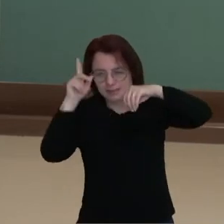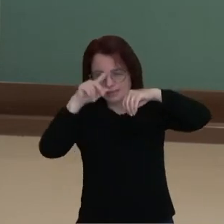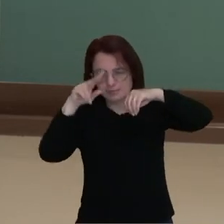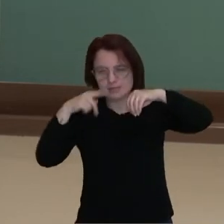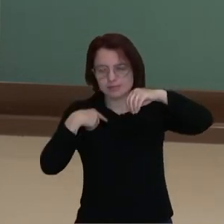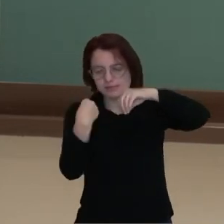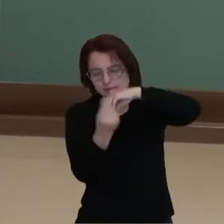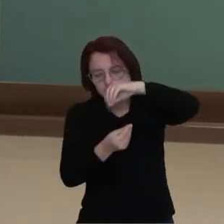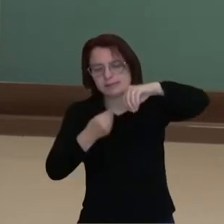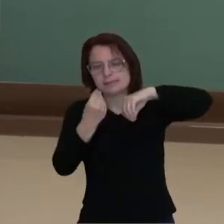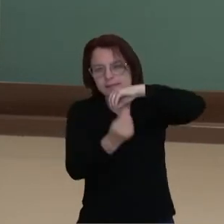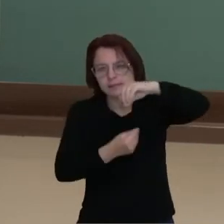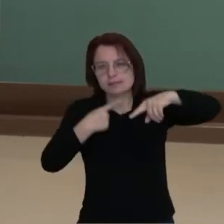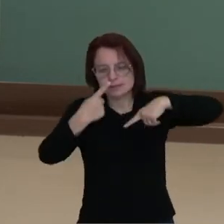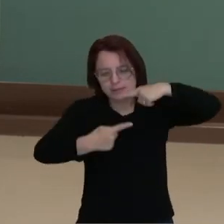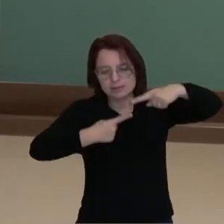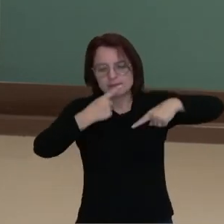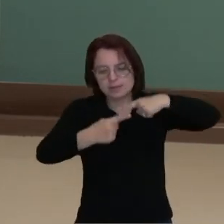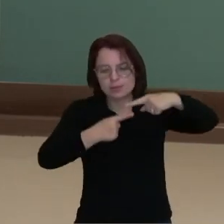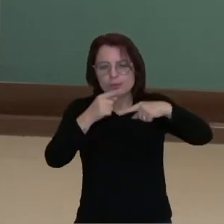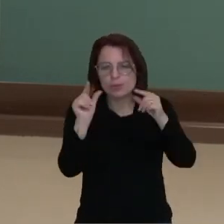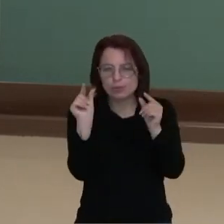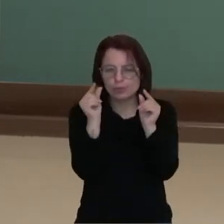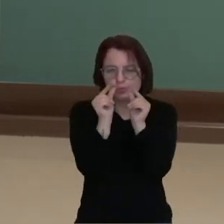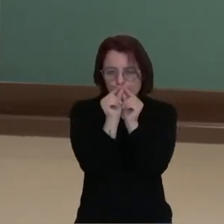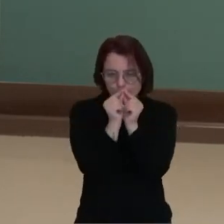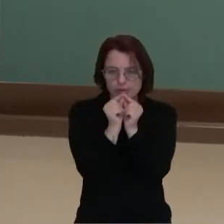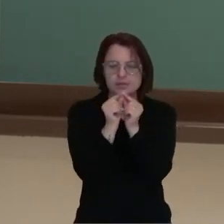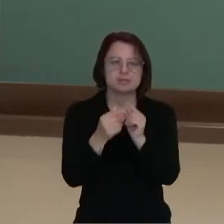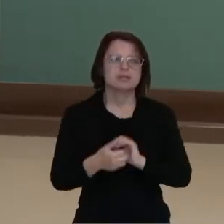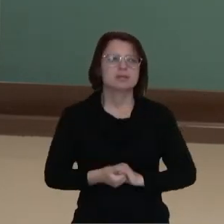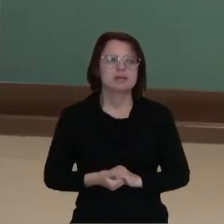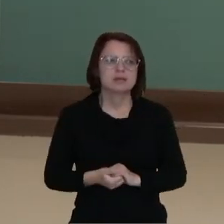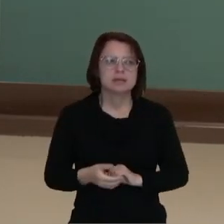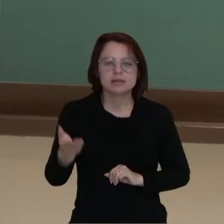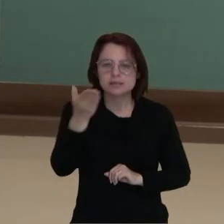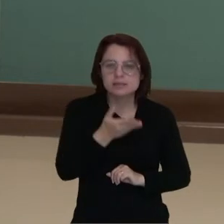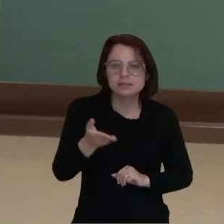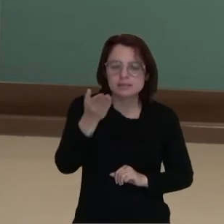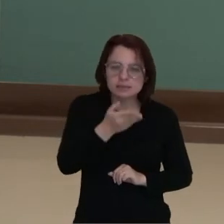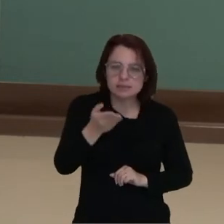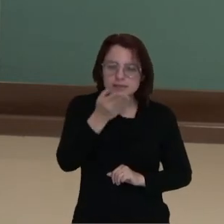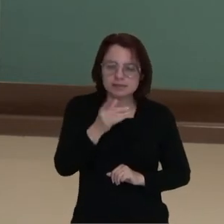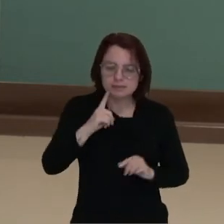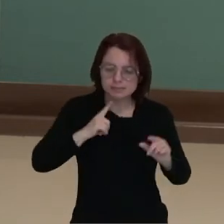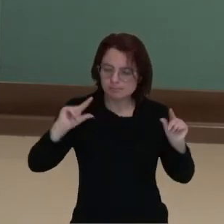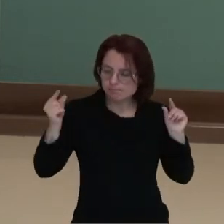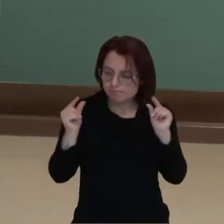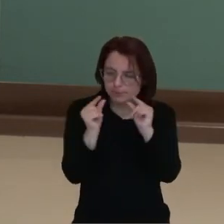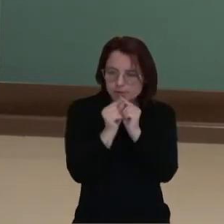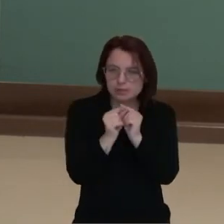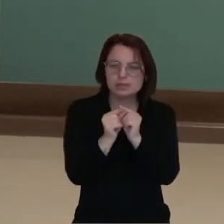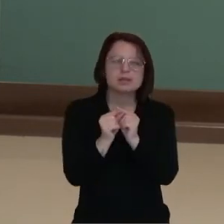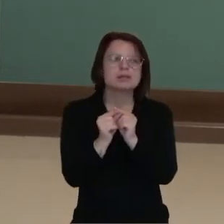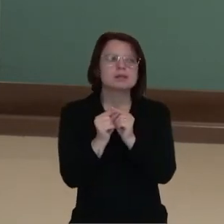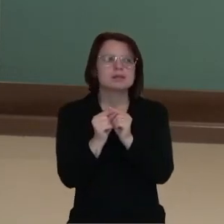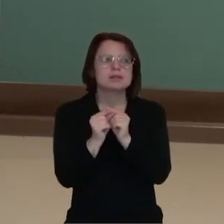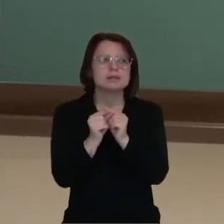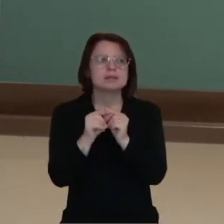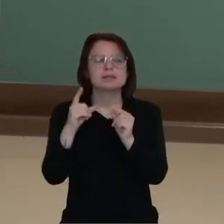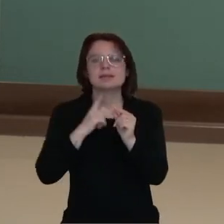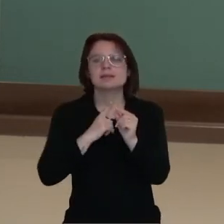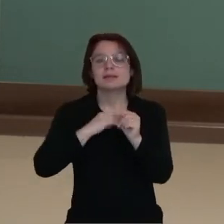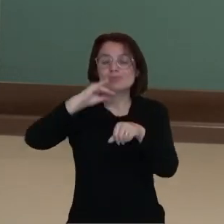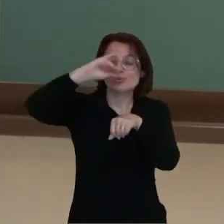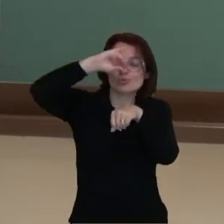espiralando, vão ficando bem pequenininho? Nessa fase, além deles ficarem bem condensados, eles se colocam no meio